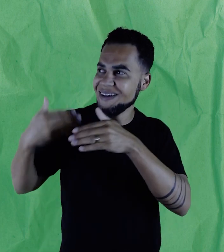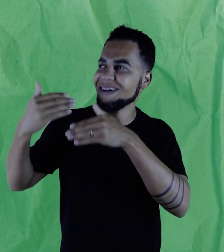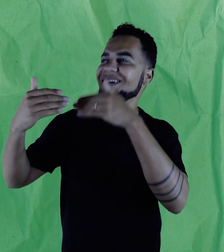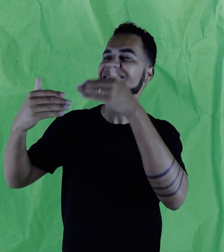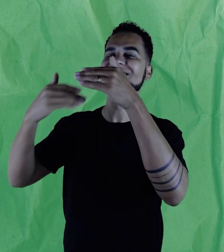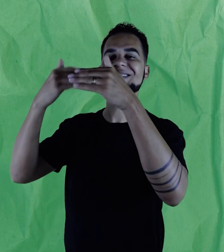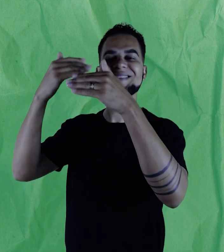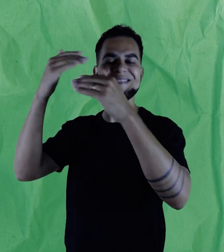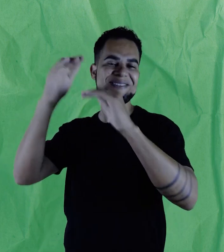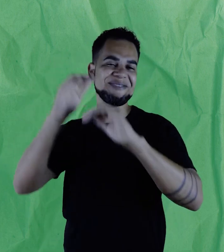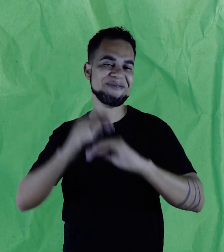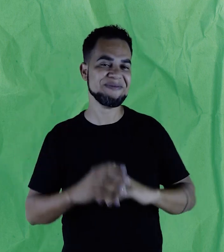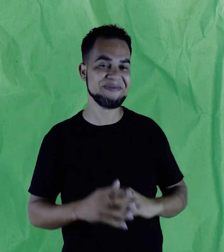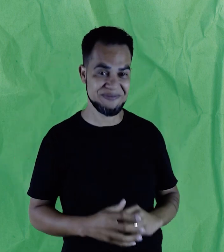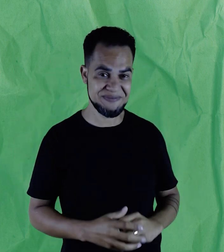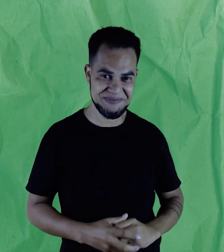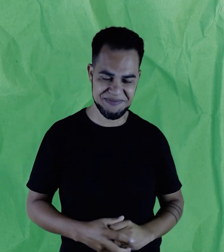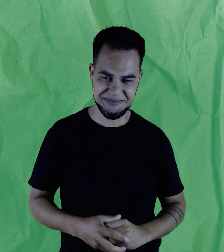gradação.